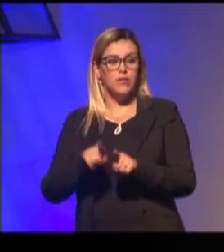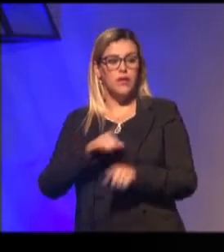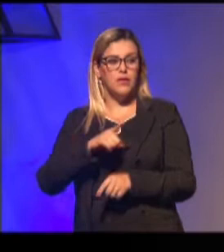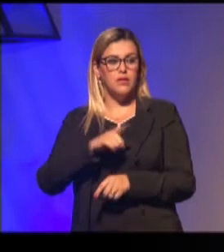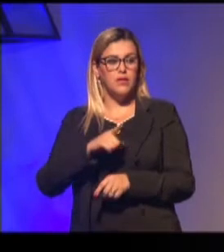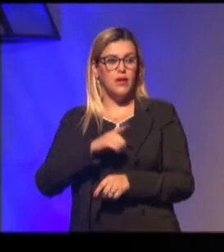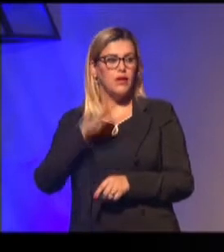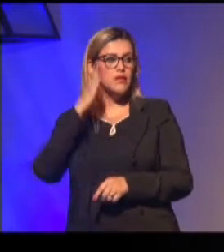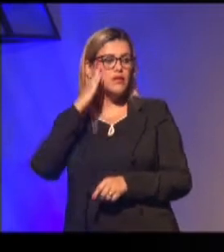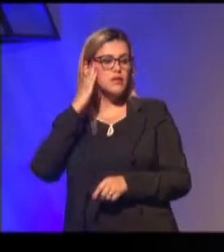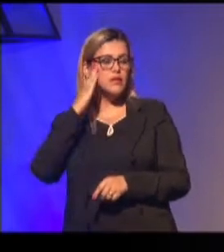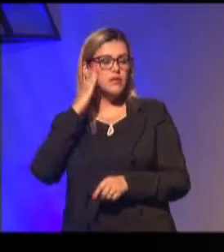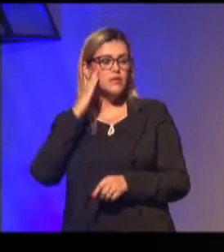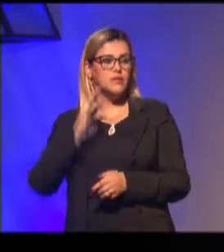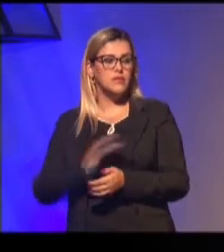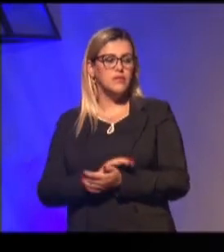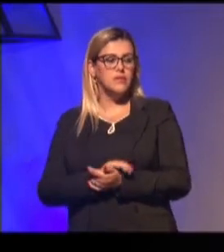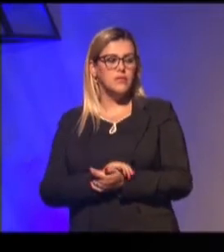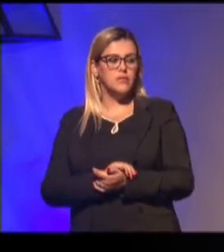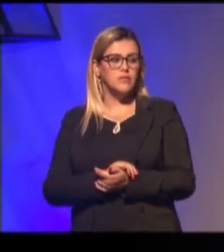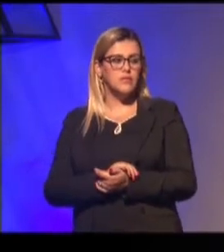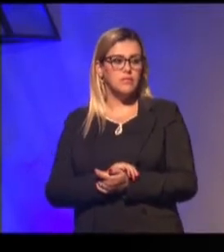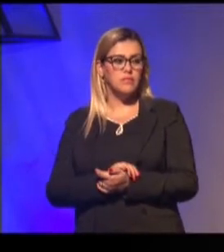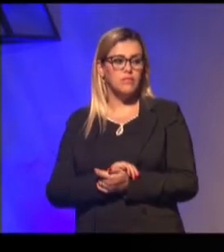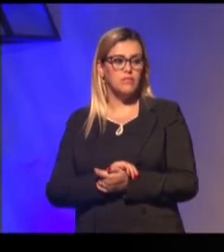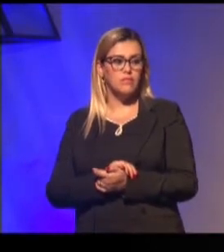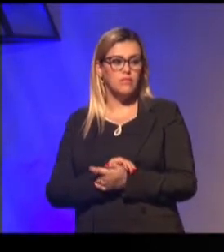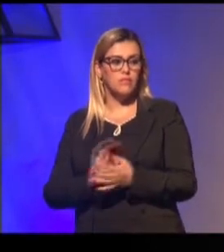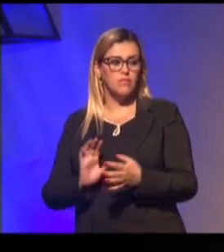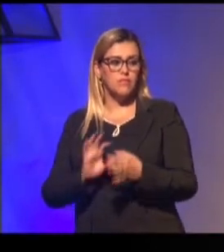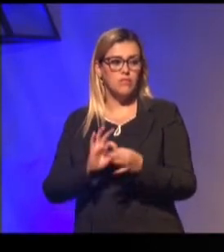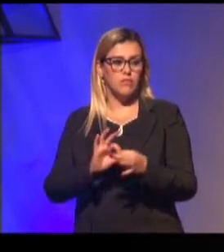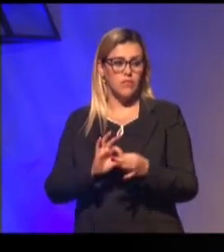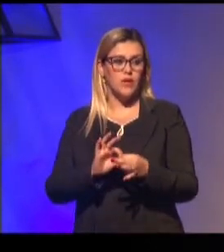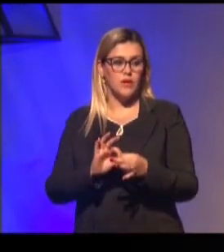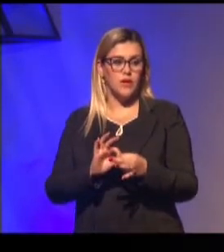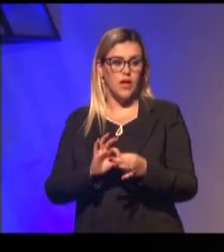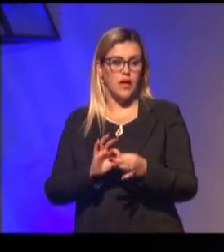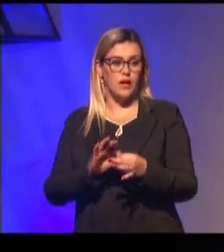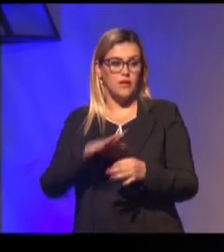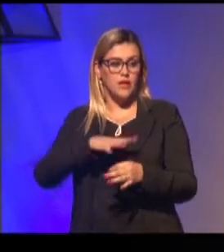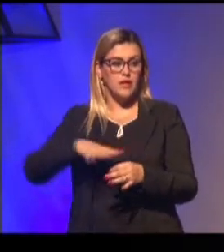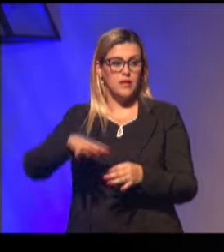entender um pouco da ligação do sistema nervoso periférico com